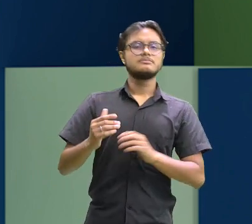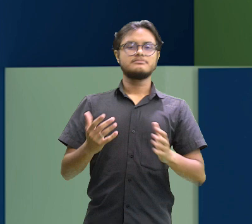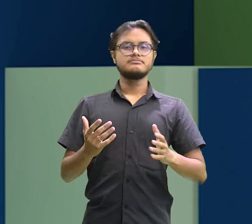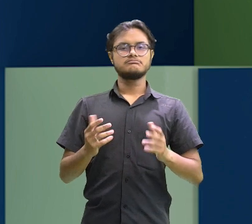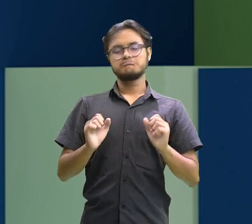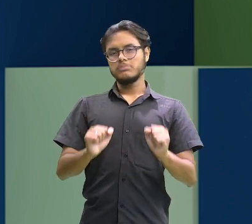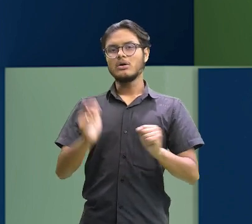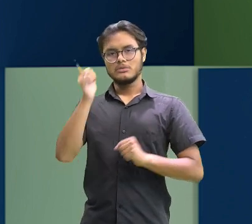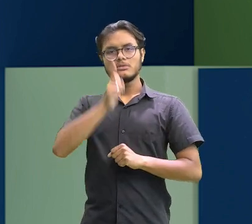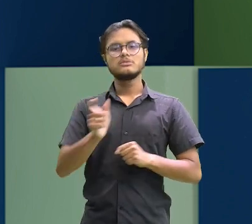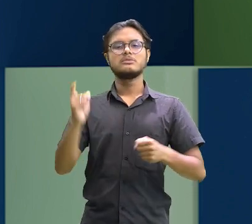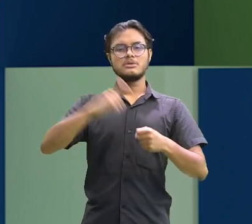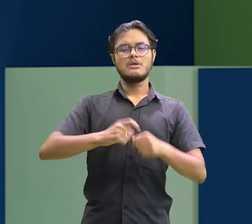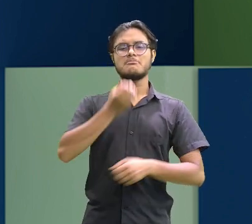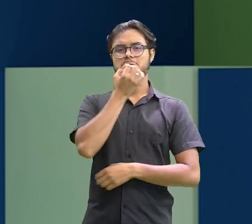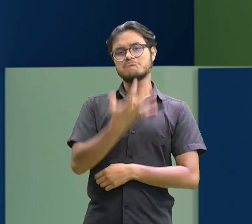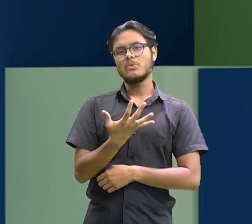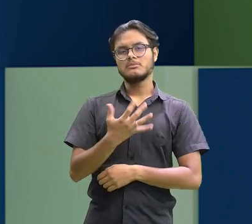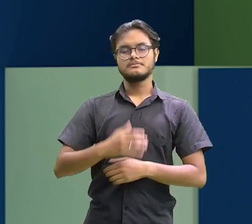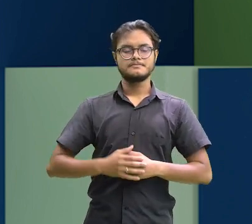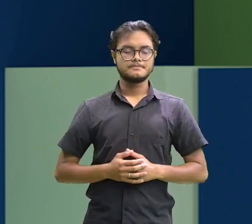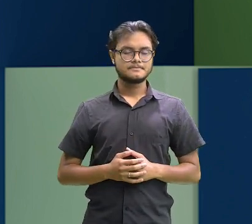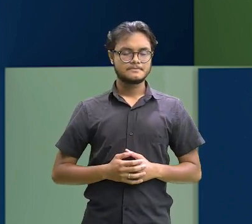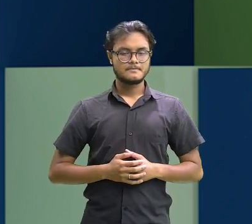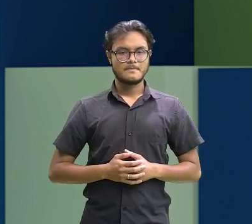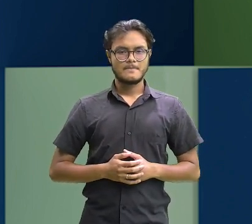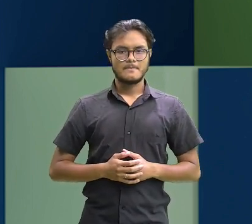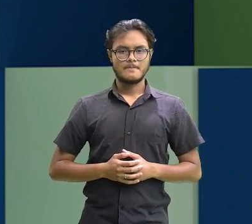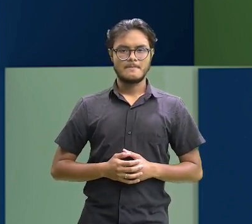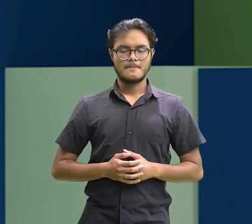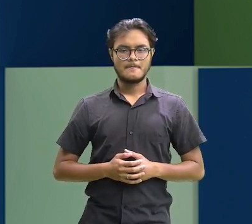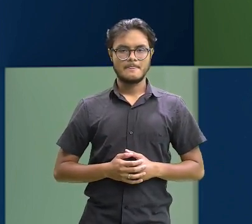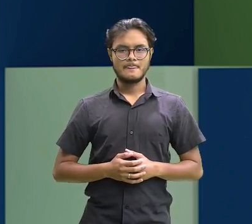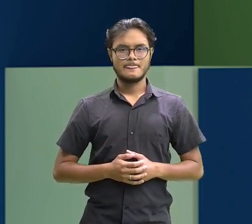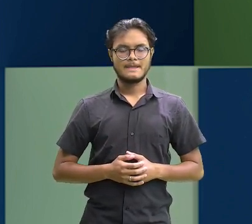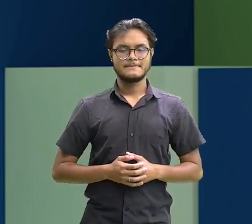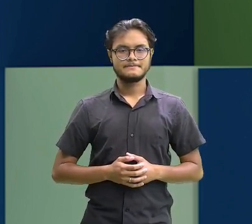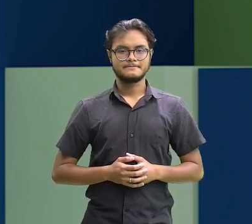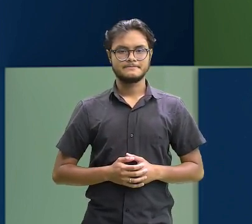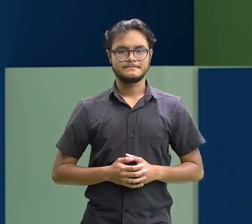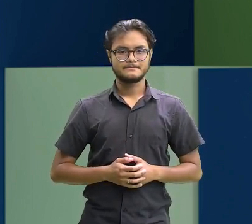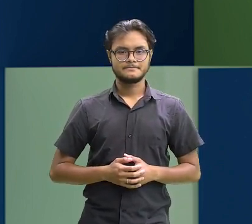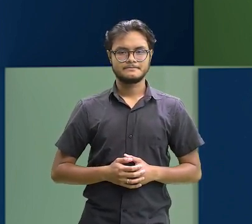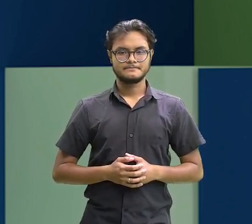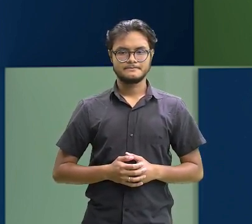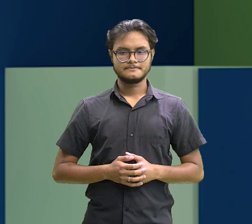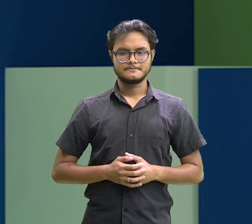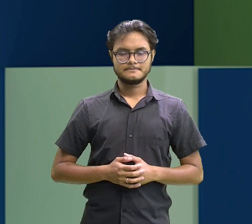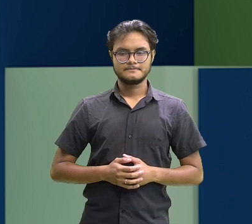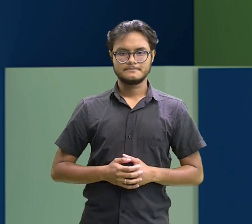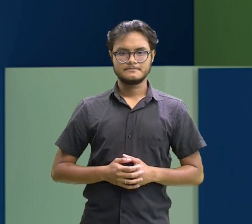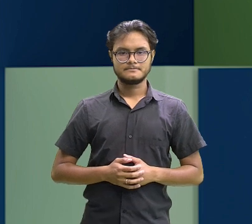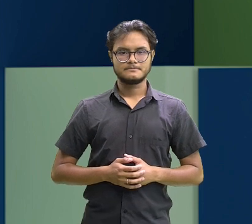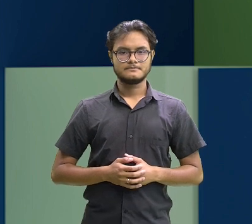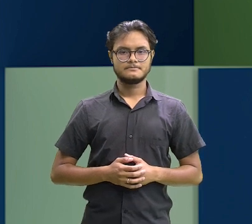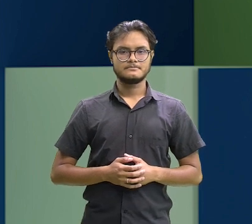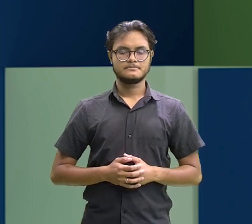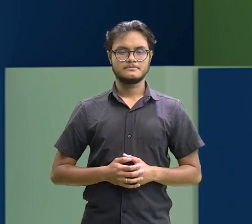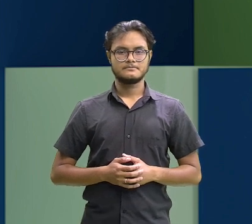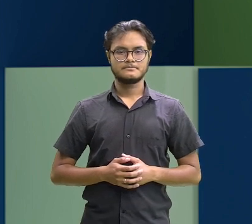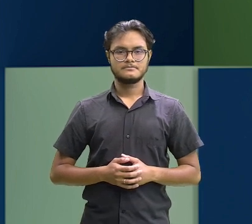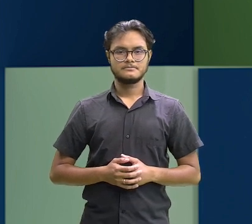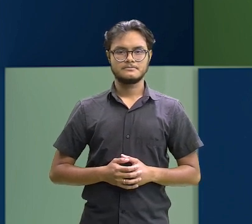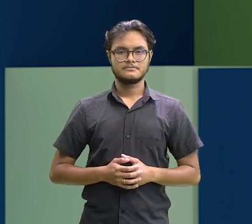torna favorável e se torna irreversível. E a partir de 10 anos já complica mais um pouco. E isso vai depender do tipo